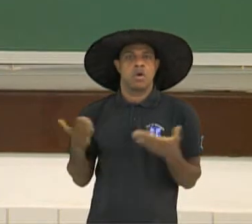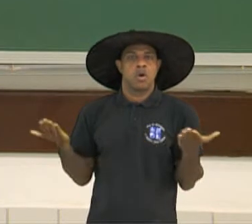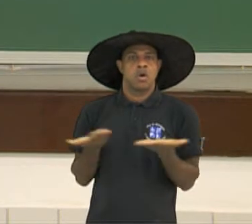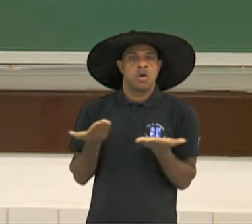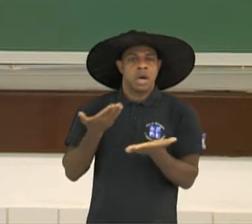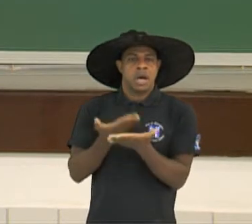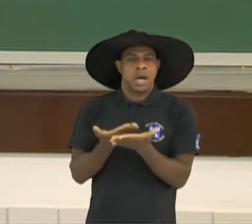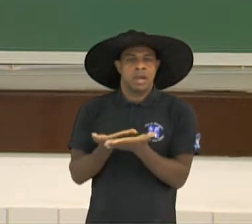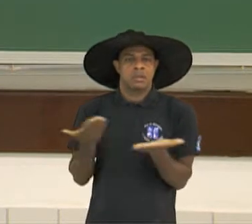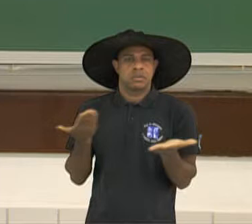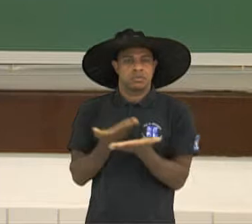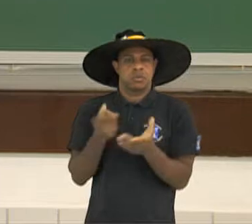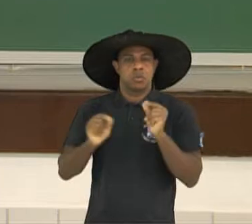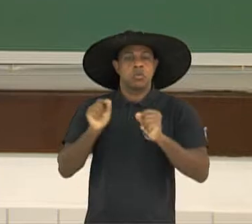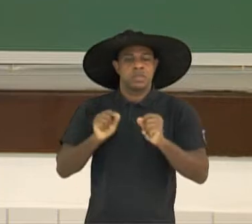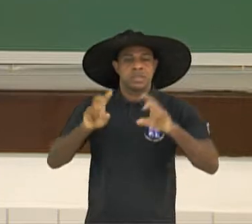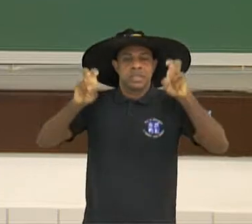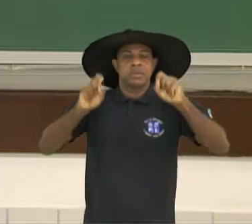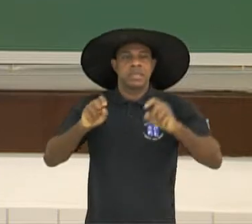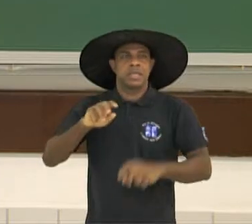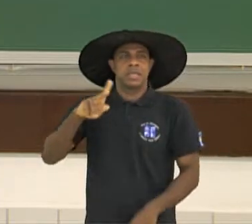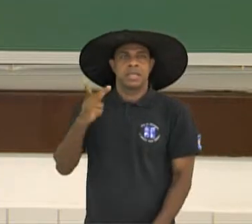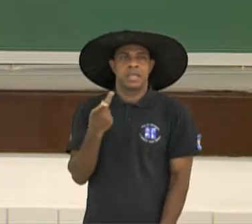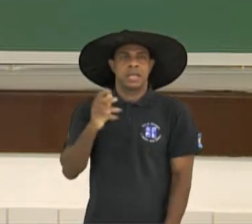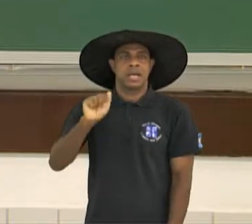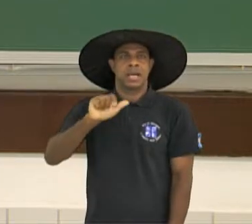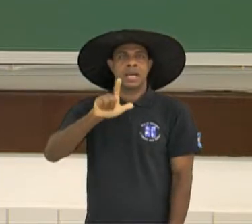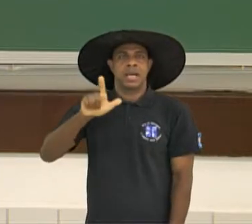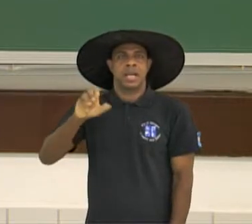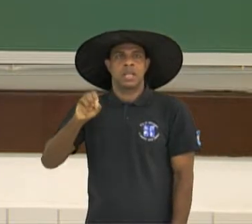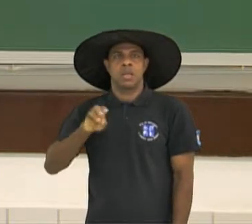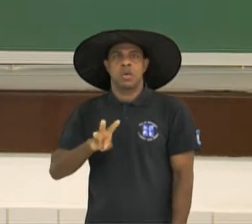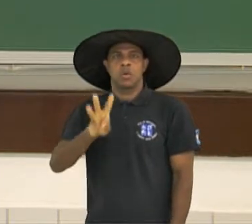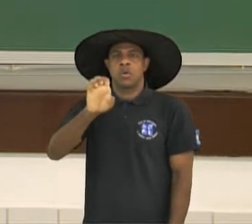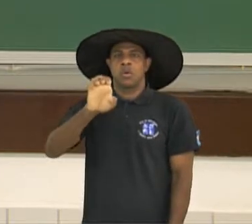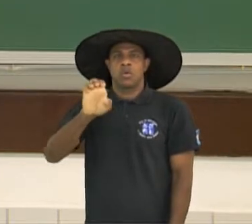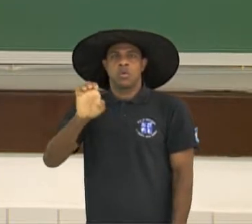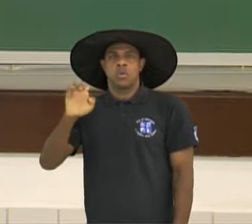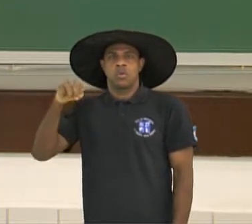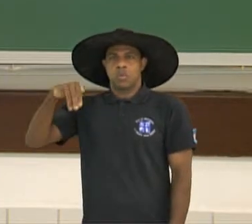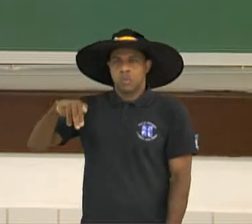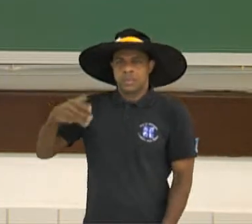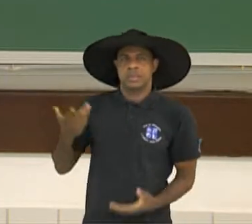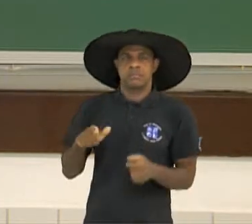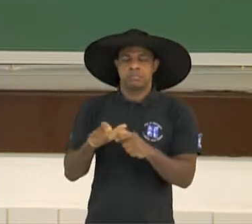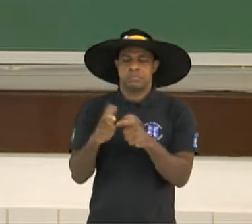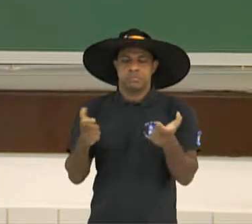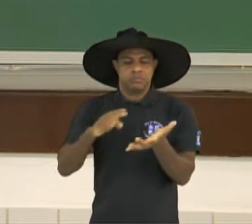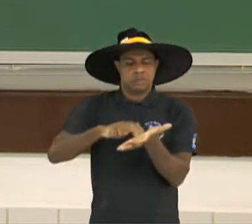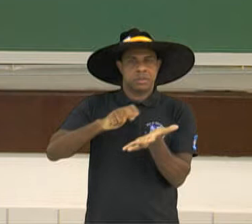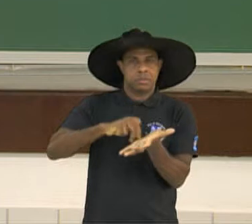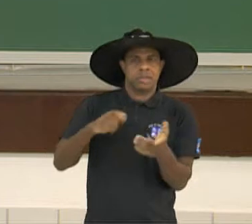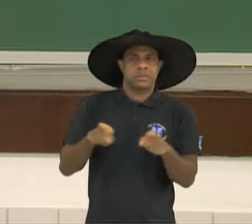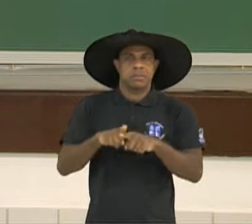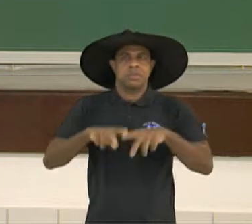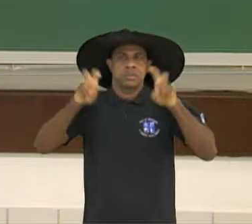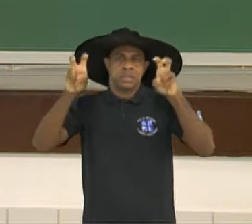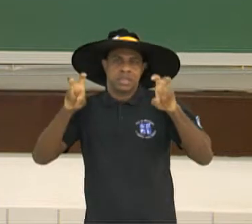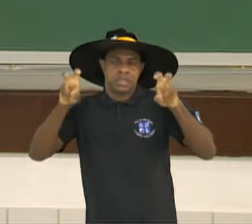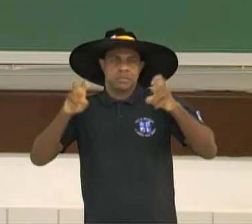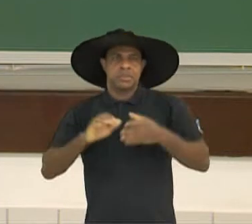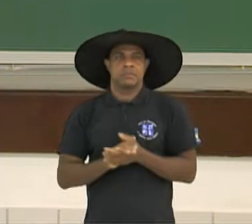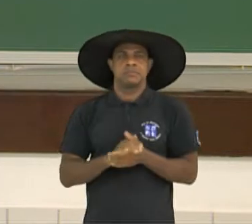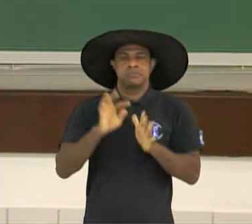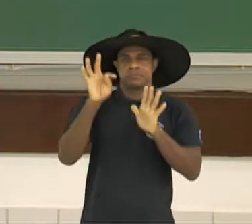sobre Halloween. Então, observem que estamos aqui trajados como tal. Vamos ampliar o vocabulário sobre o tema por meio de